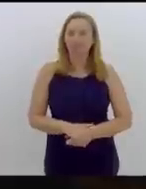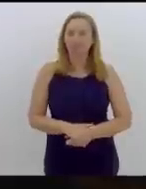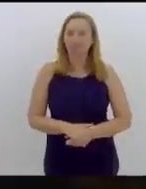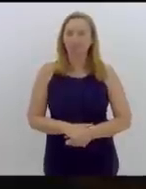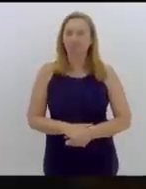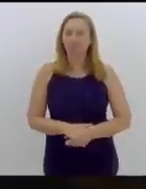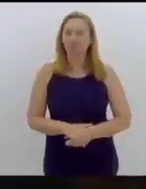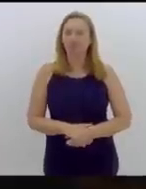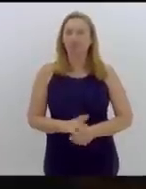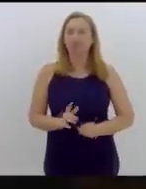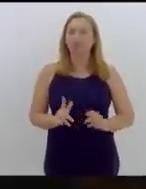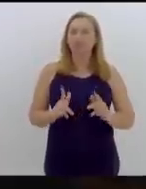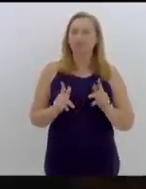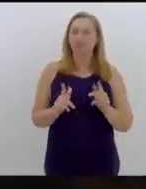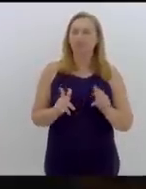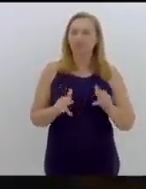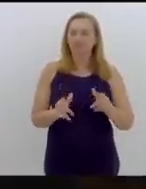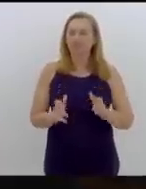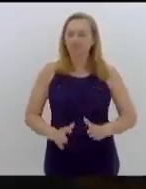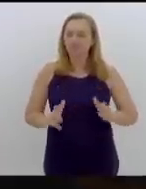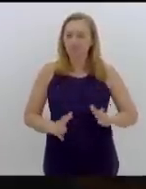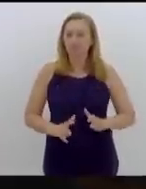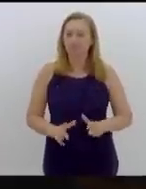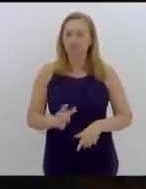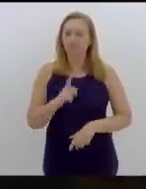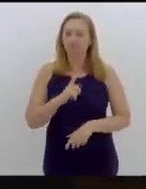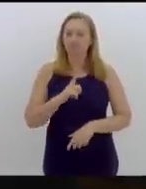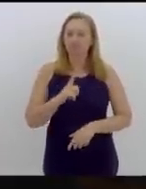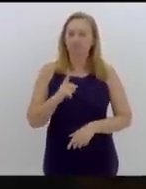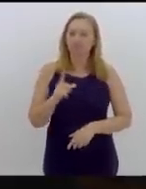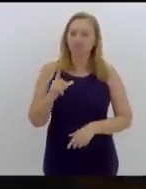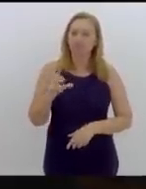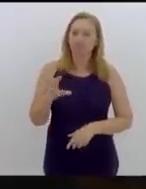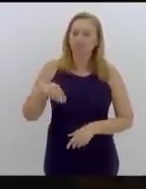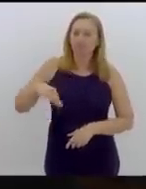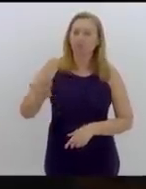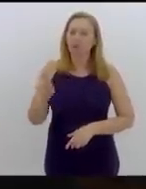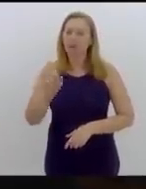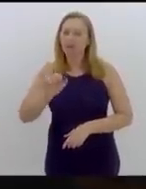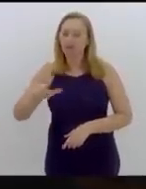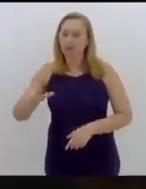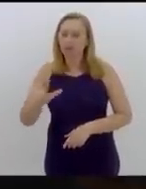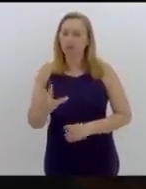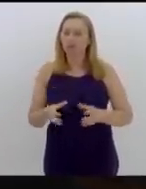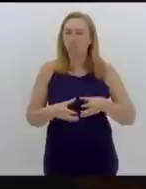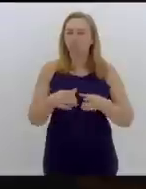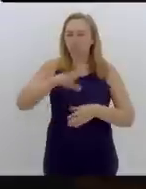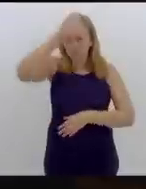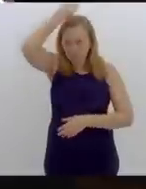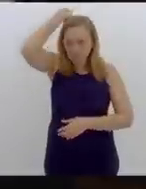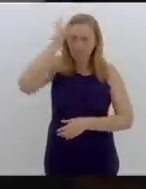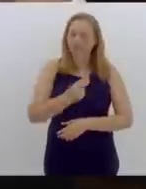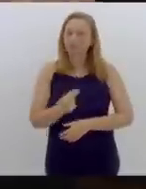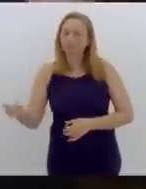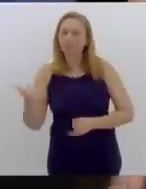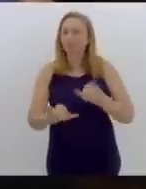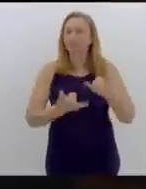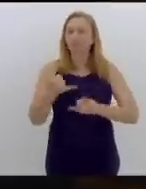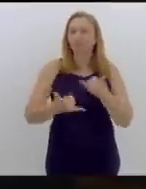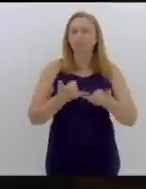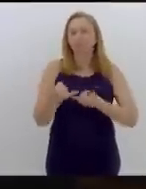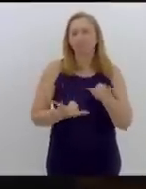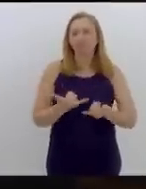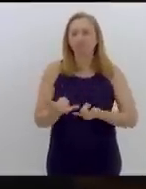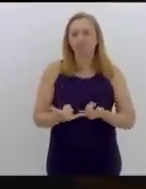mesma Rua Antônio Basílio Coronel que tem um quartel do Corpo de Bombeiros eu saía ia brincar passear no